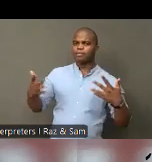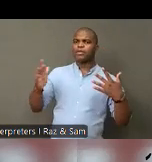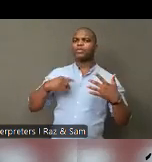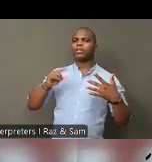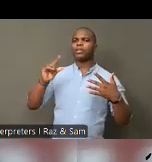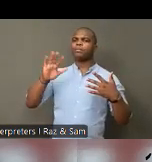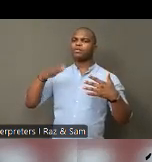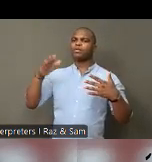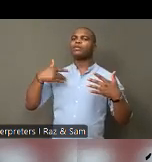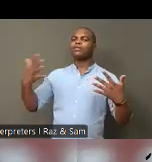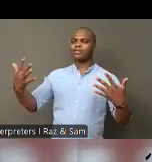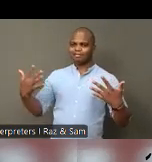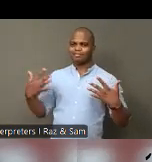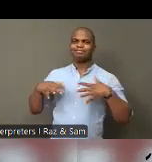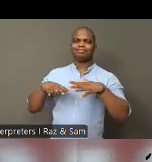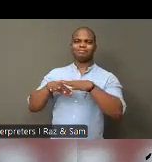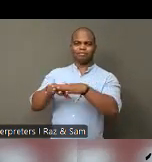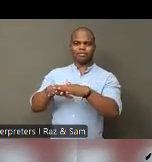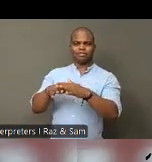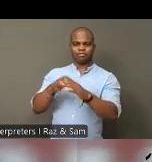favor.